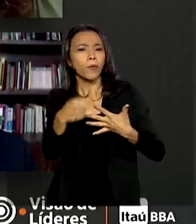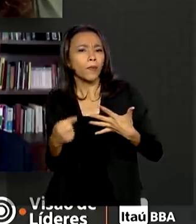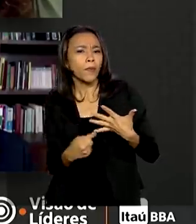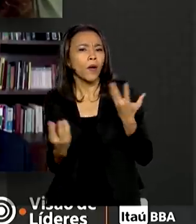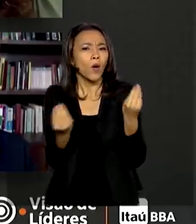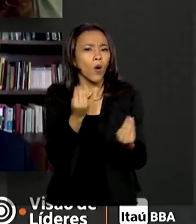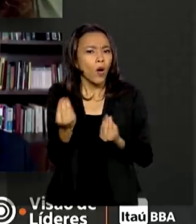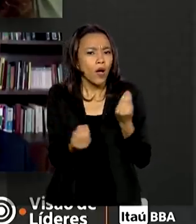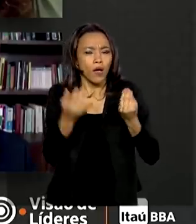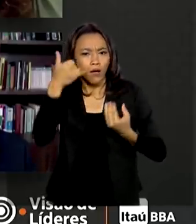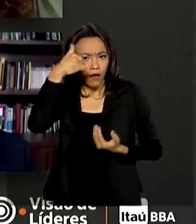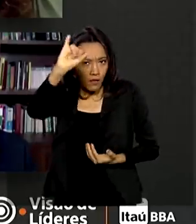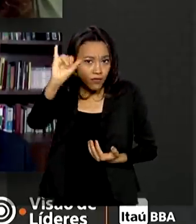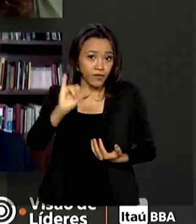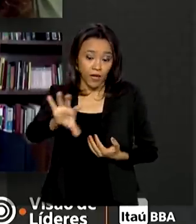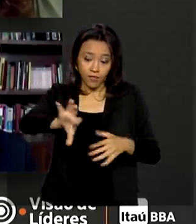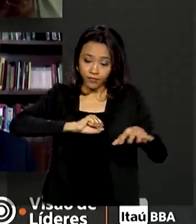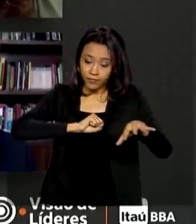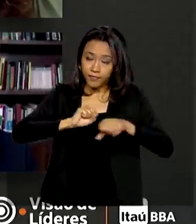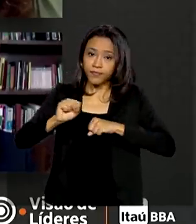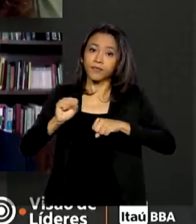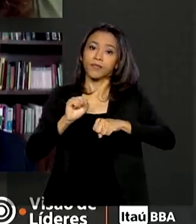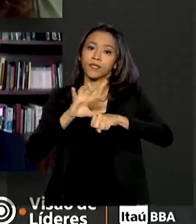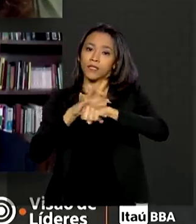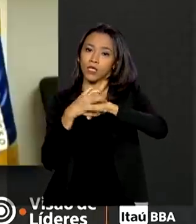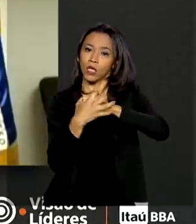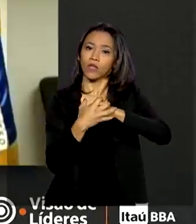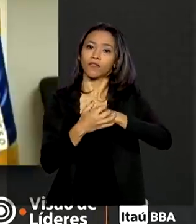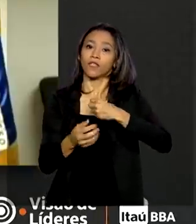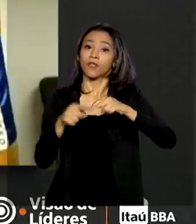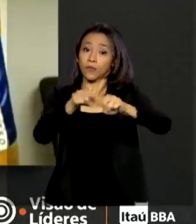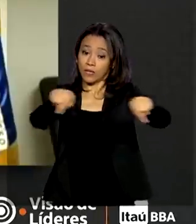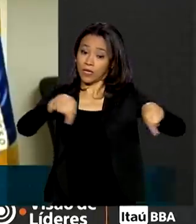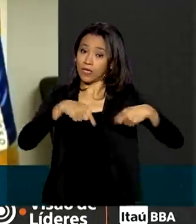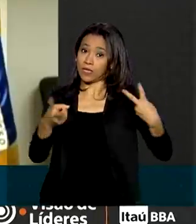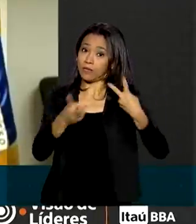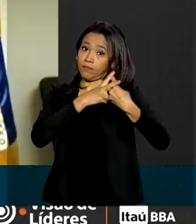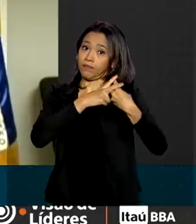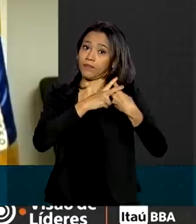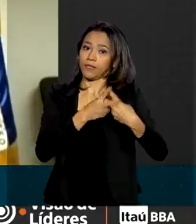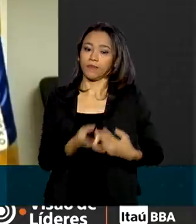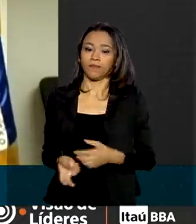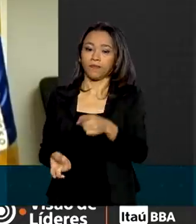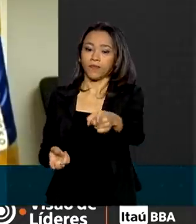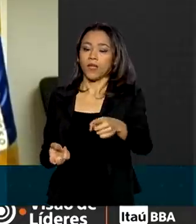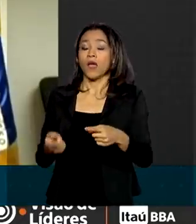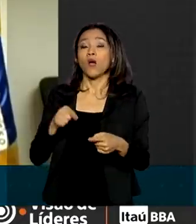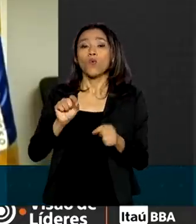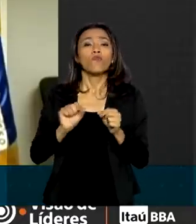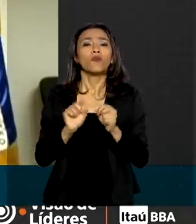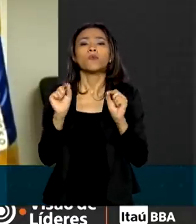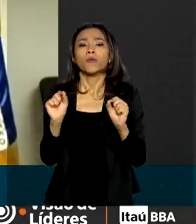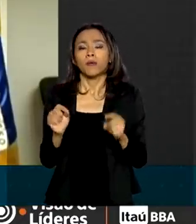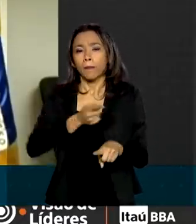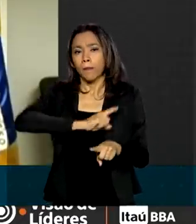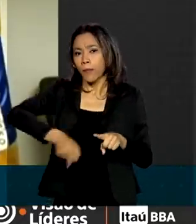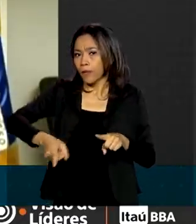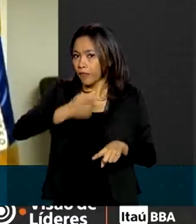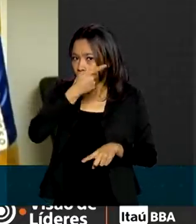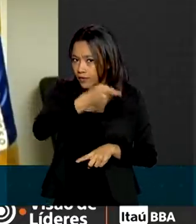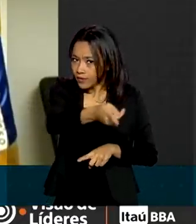contaminação do coronavírus nas penitenciárias. O que foi feito foi a proibição de visitas nos presídios.